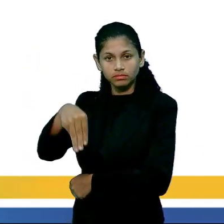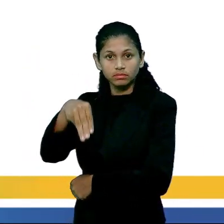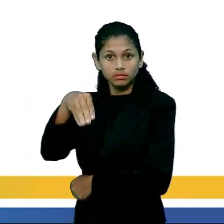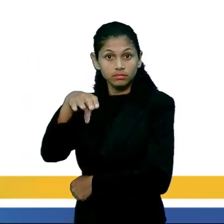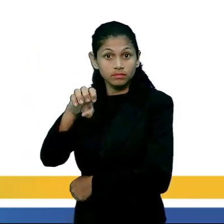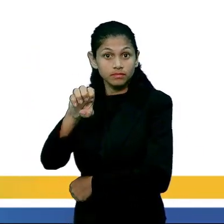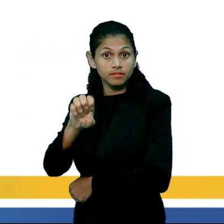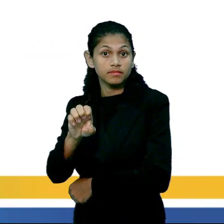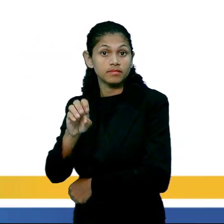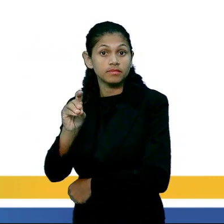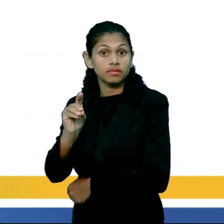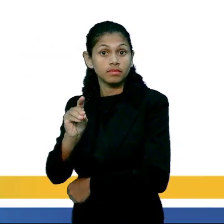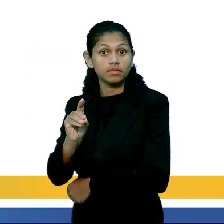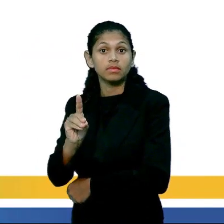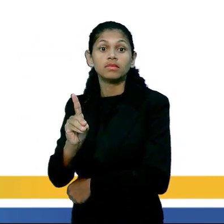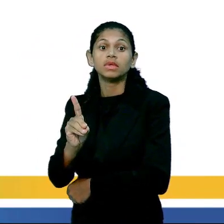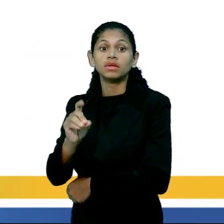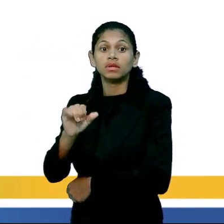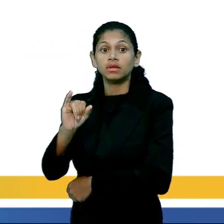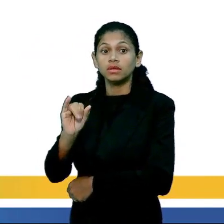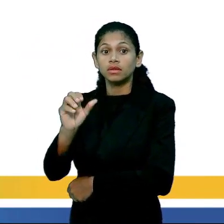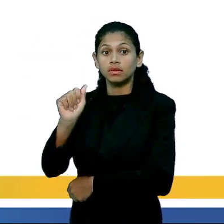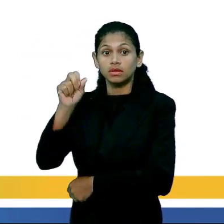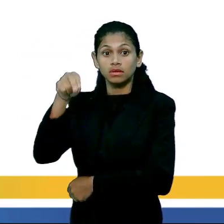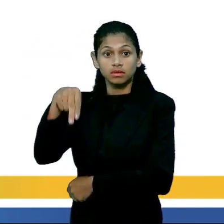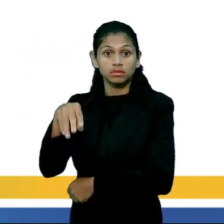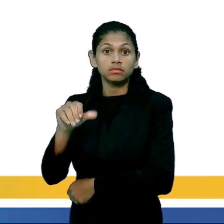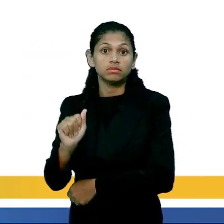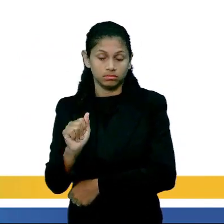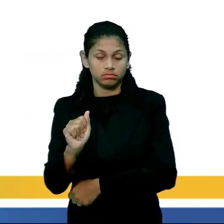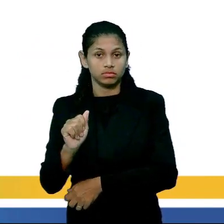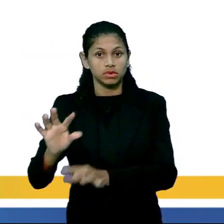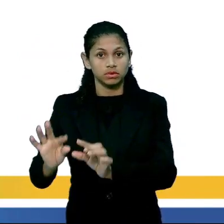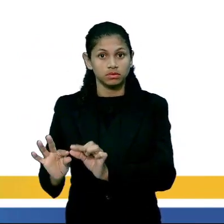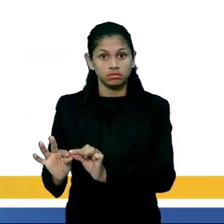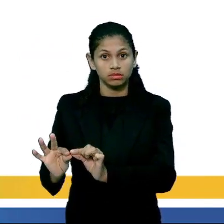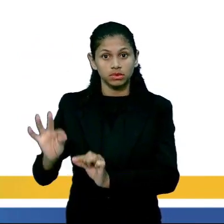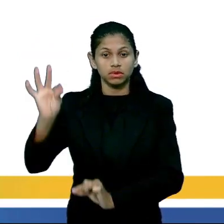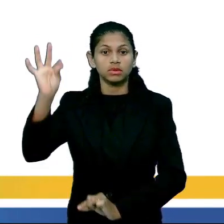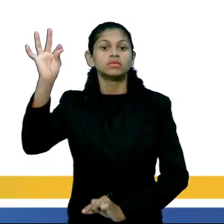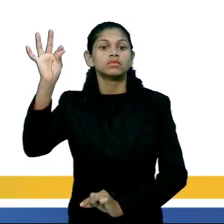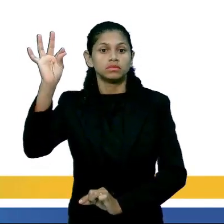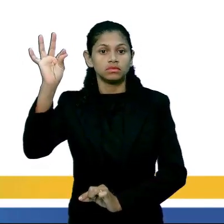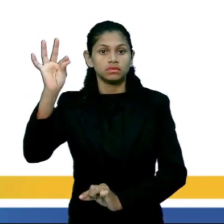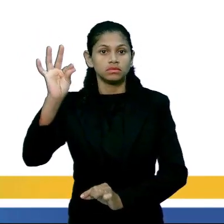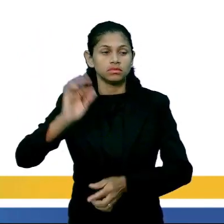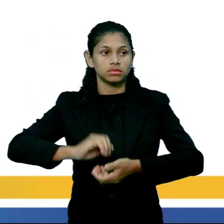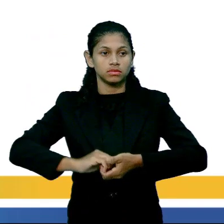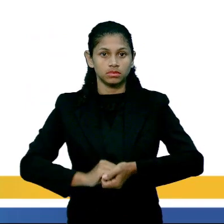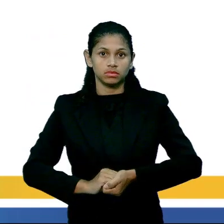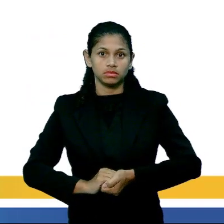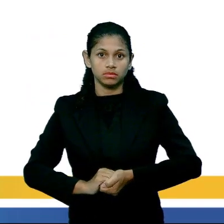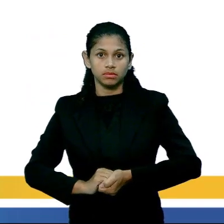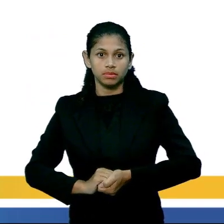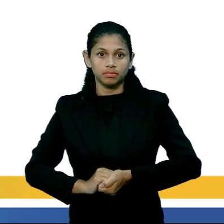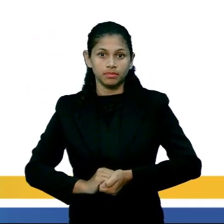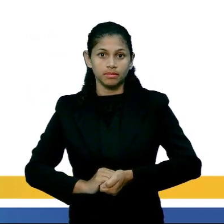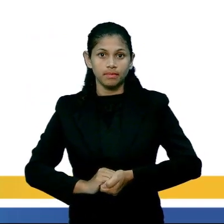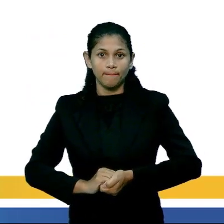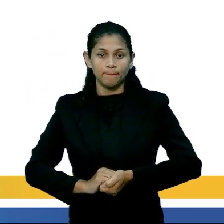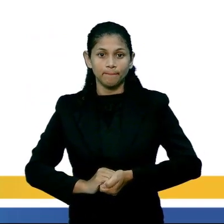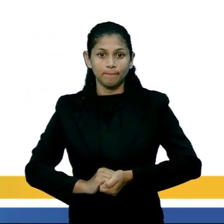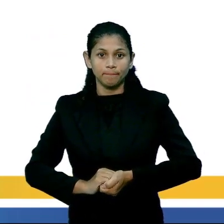queremos a média tá das alturas em metro desses jogadores é